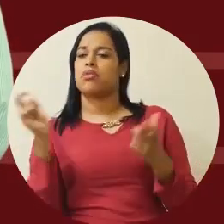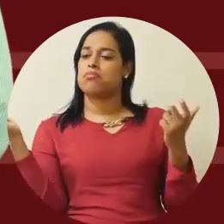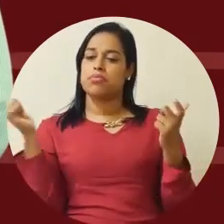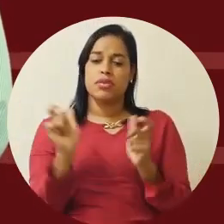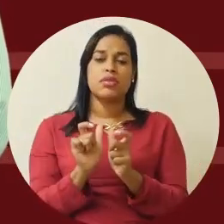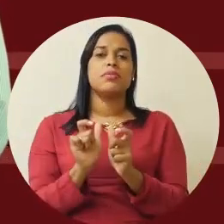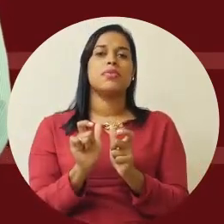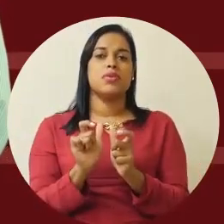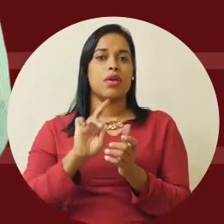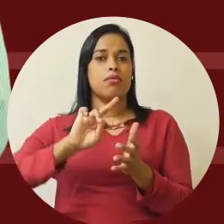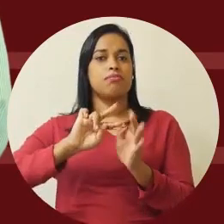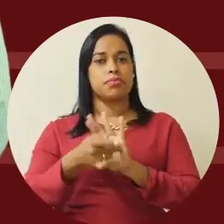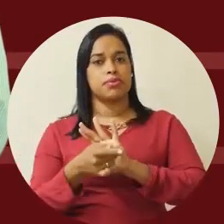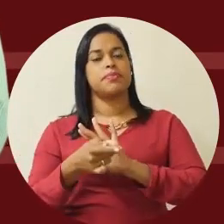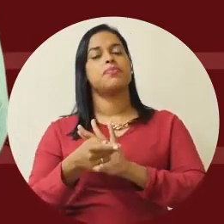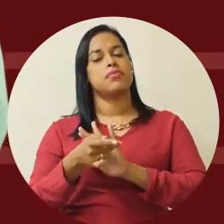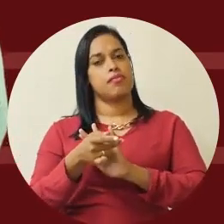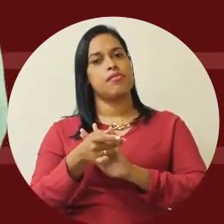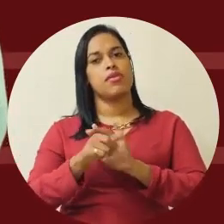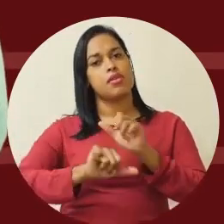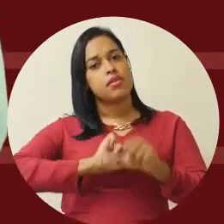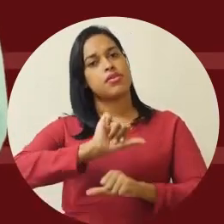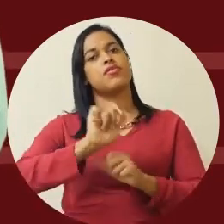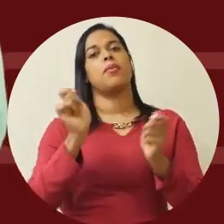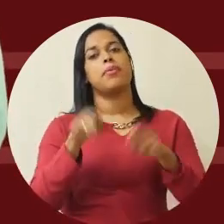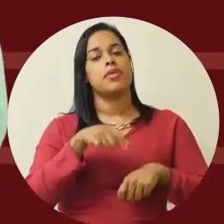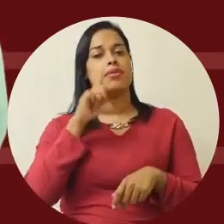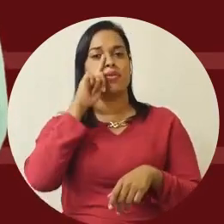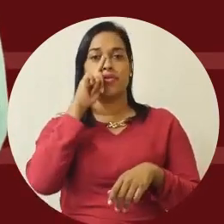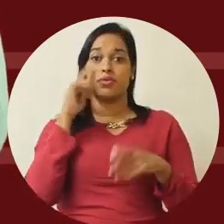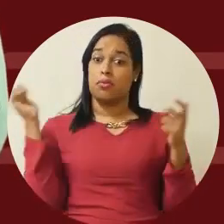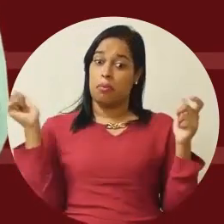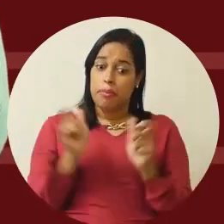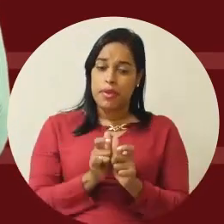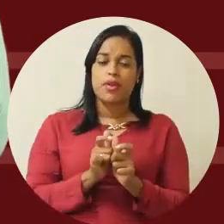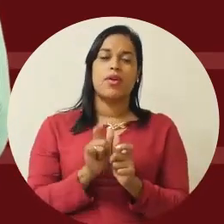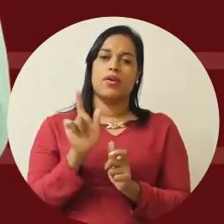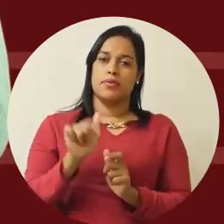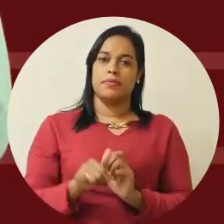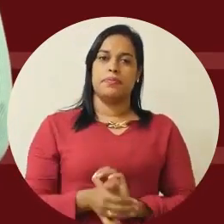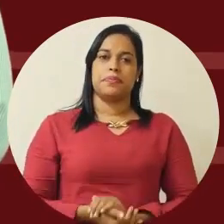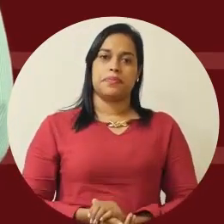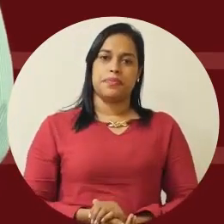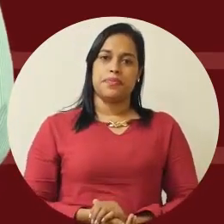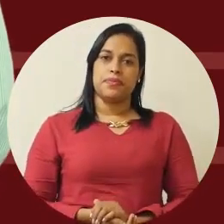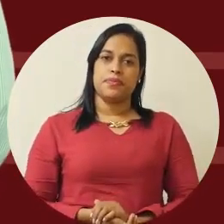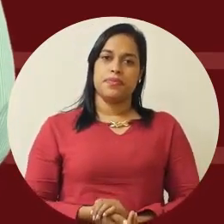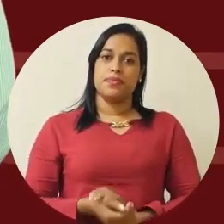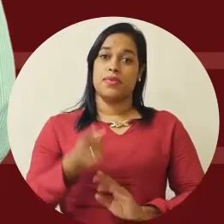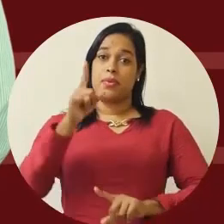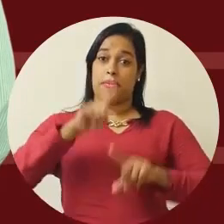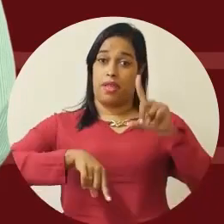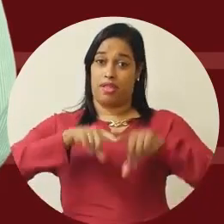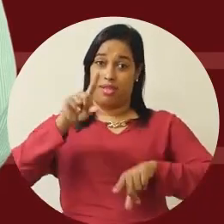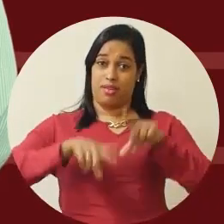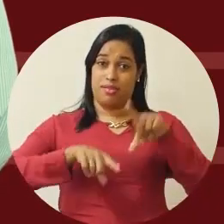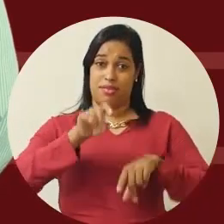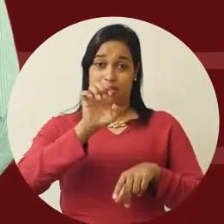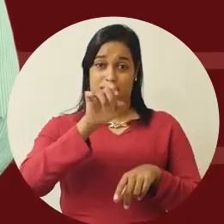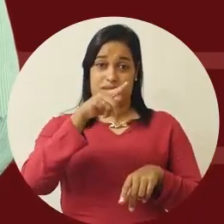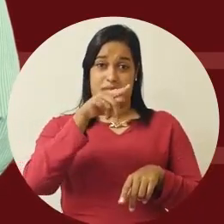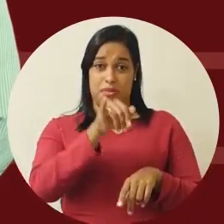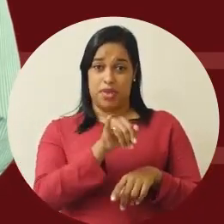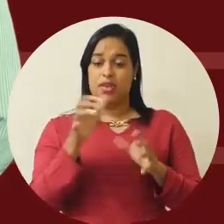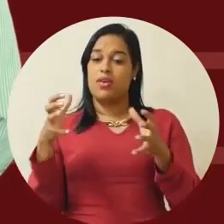tentar transformar esses riscos em riscos potencialmente menores para tanto os ecos equipamento de proteção individual epi